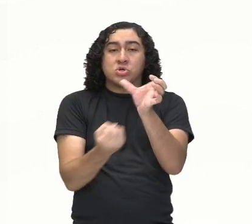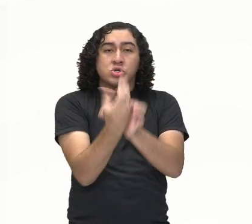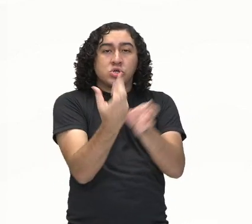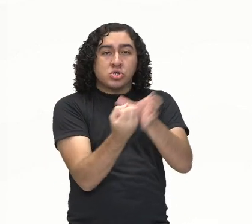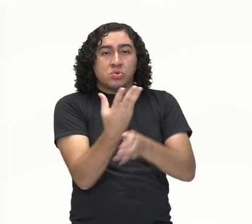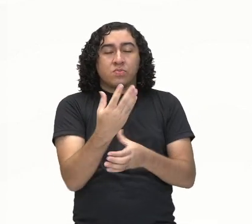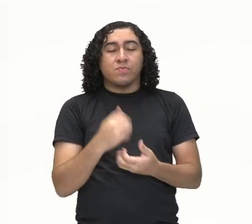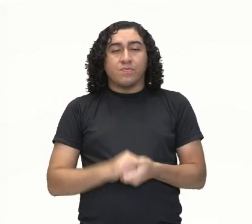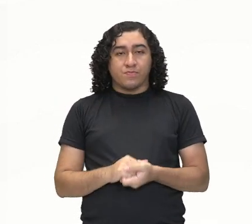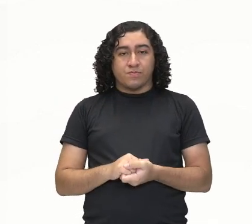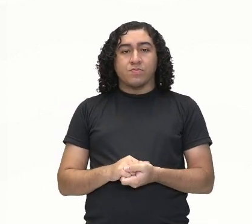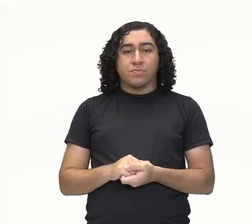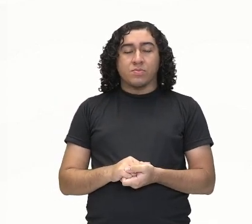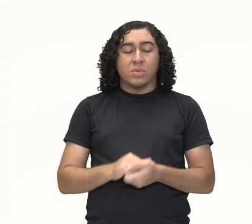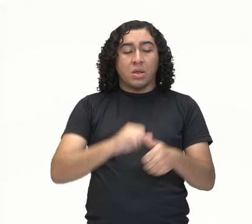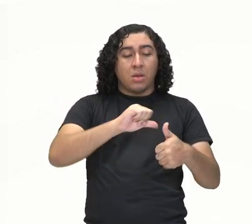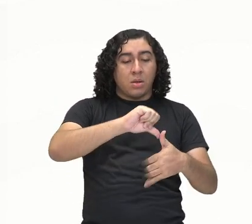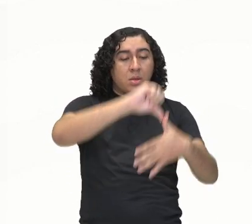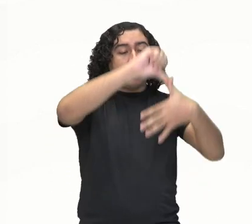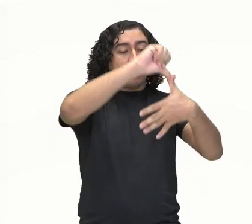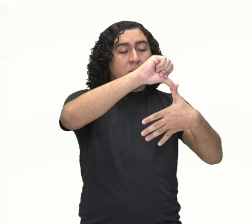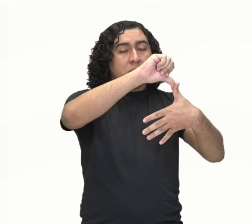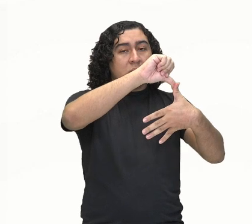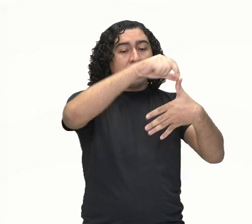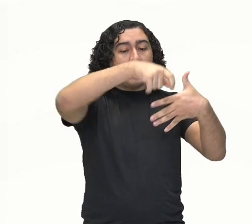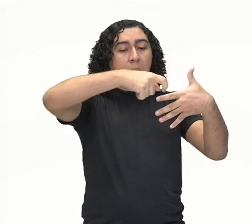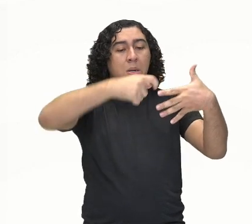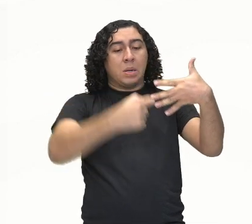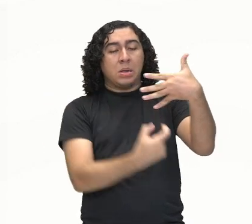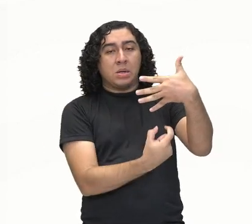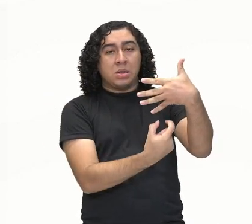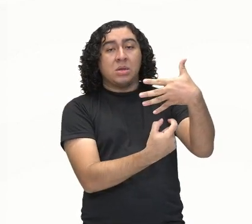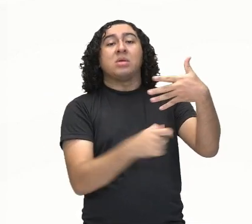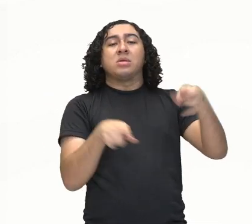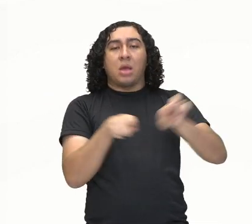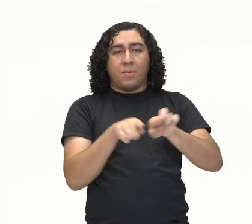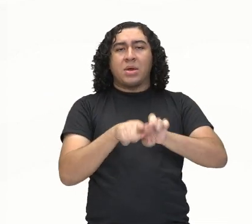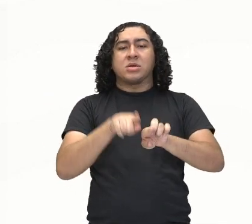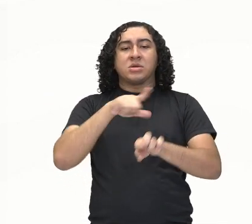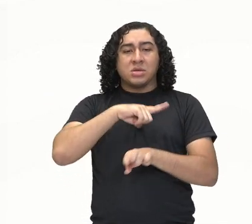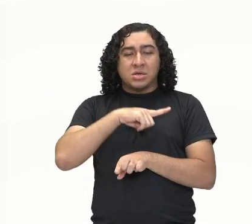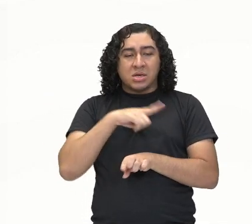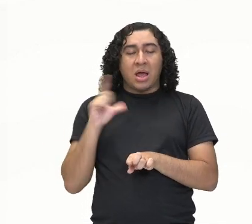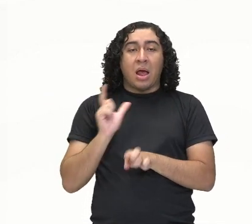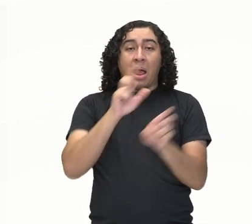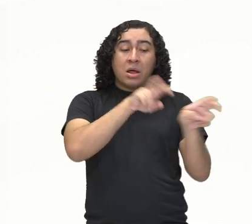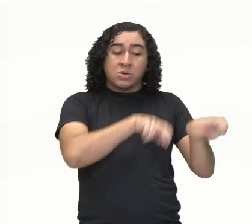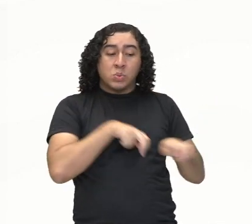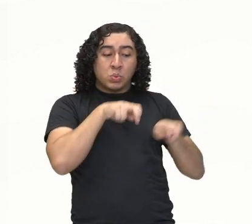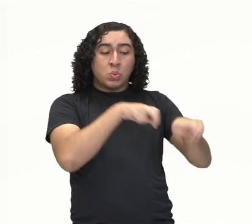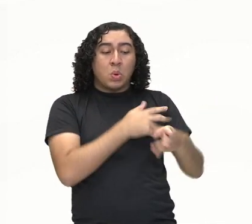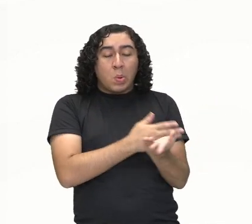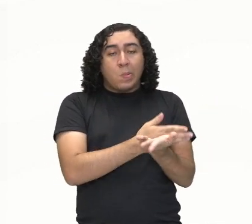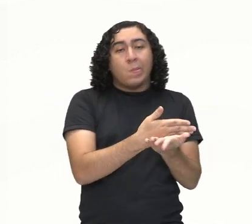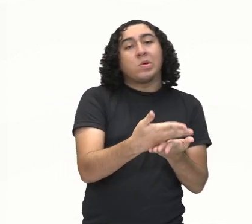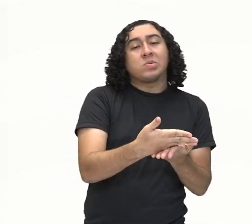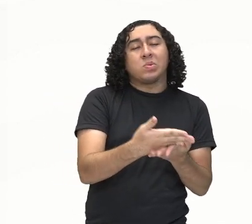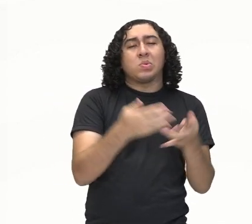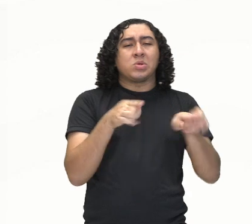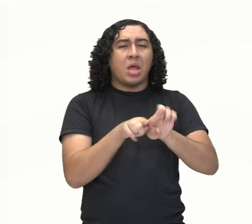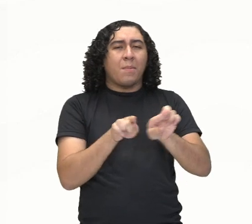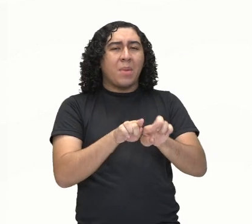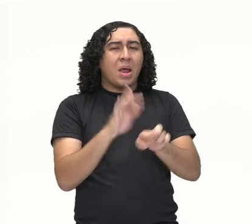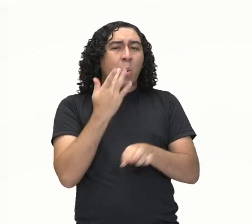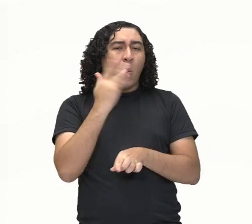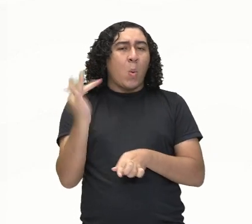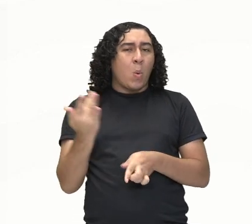Sudeste, também no sul do Brasil, e aí nós temos uma atividade que seria a atividade da agricultura, né? Além do ouro, entre